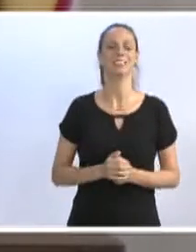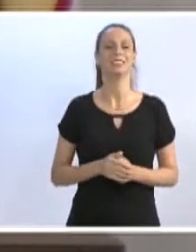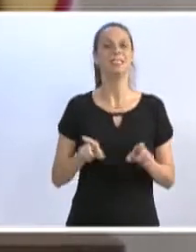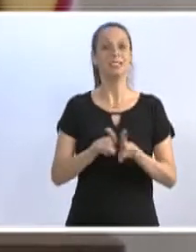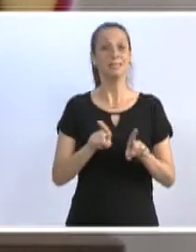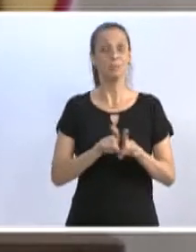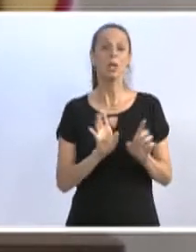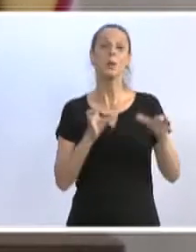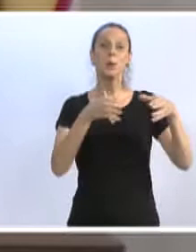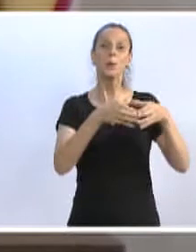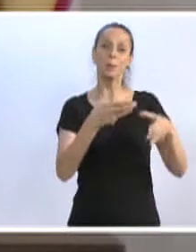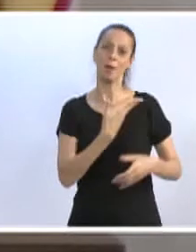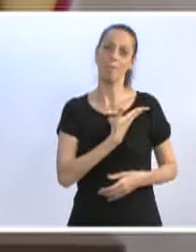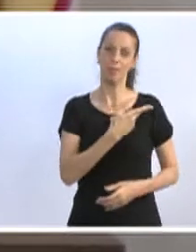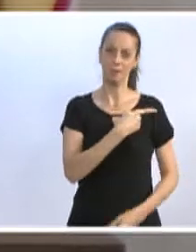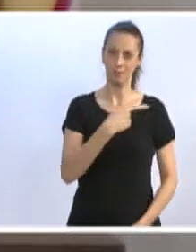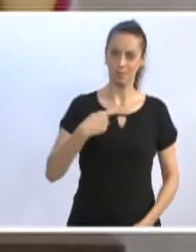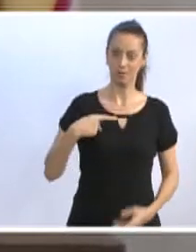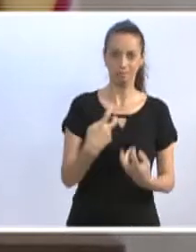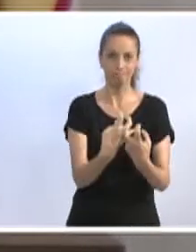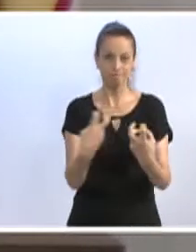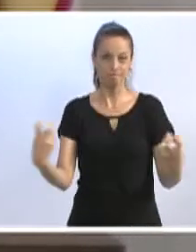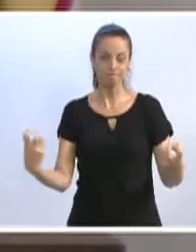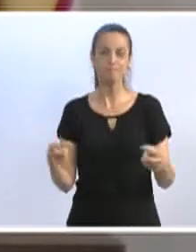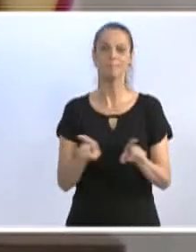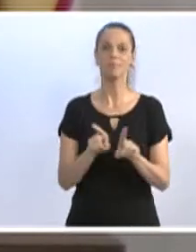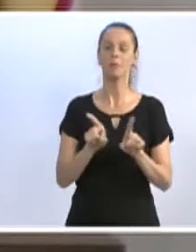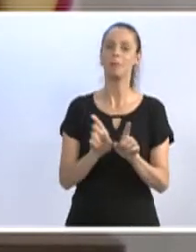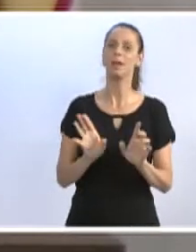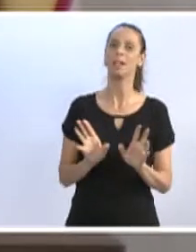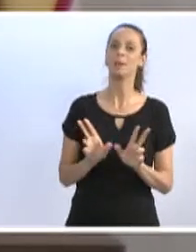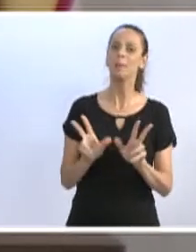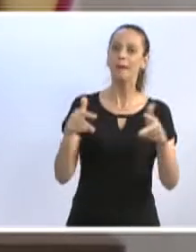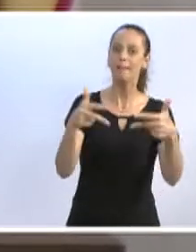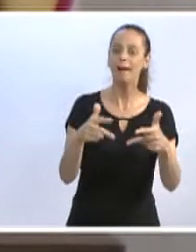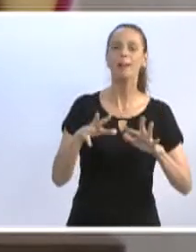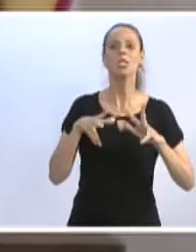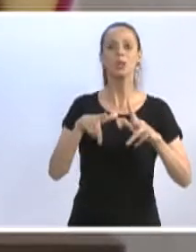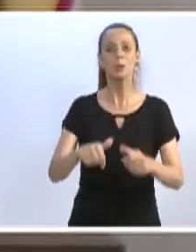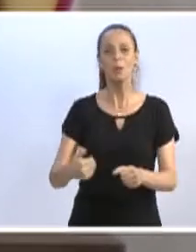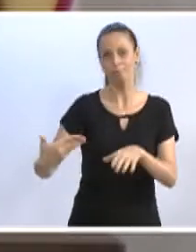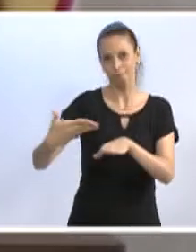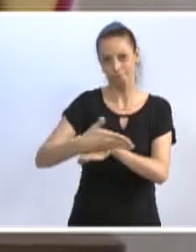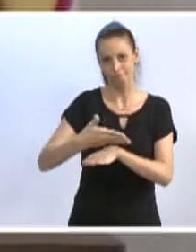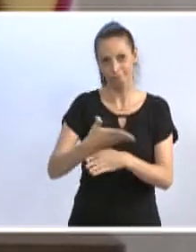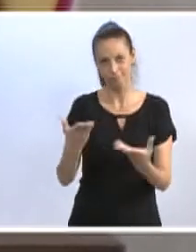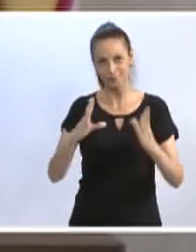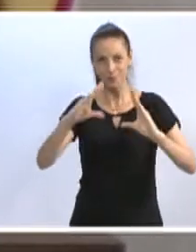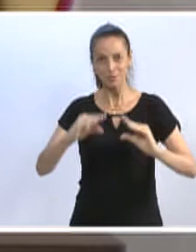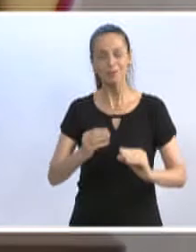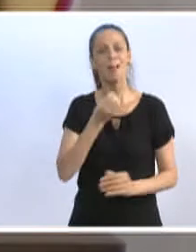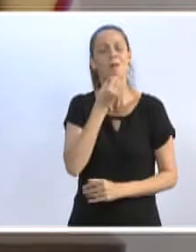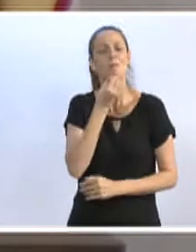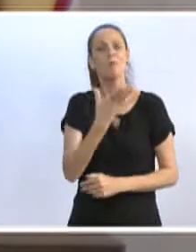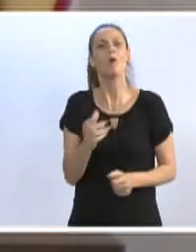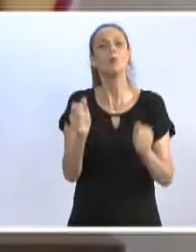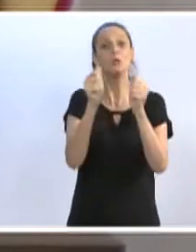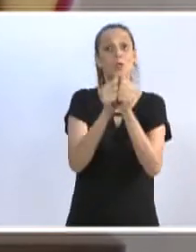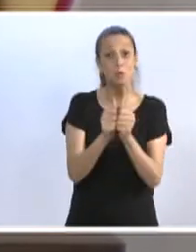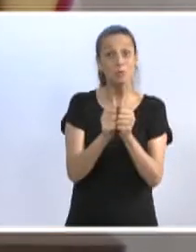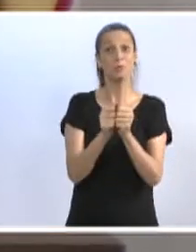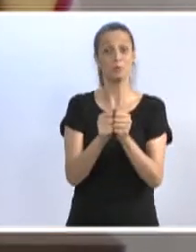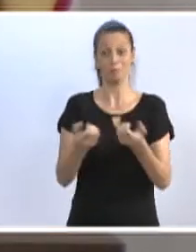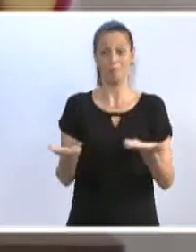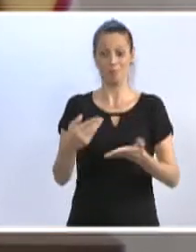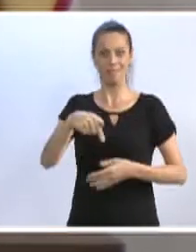colegas pastores aqui na frente, no plenário, a todos que aqui estão. É muito bom podermos estar juntos